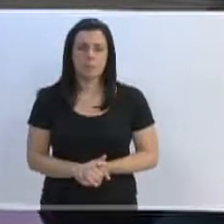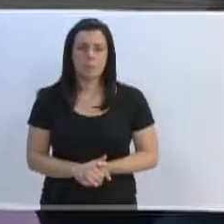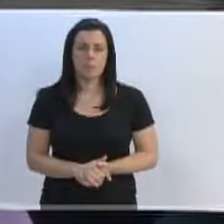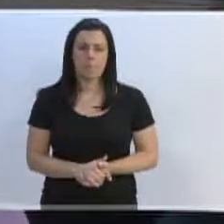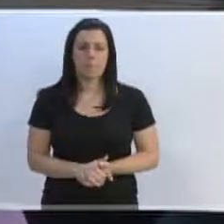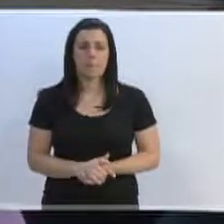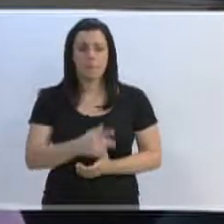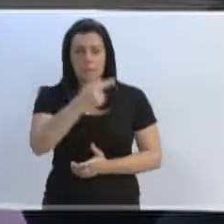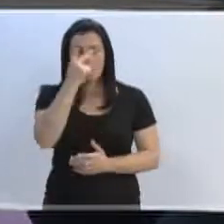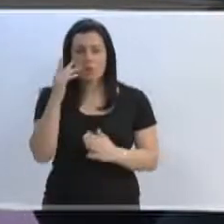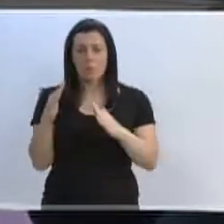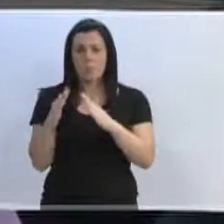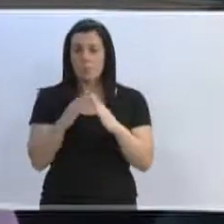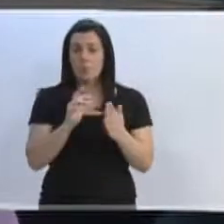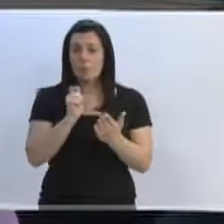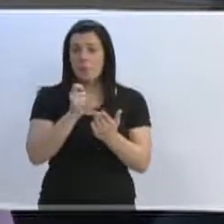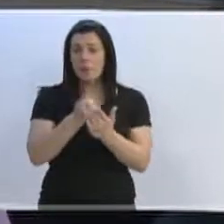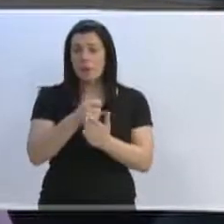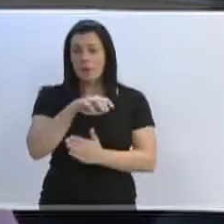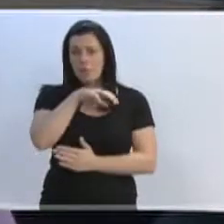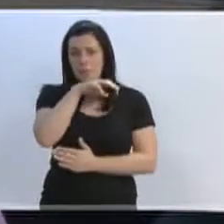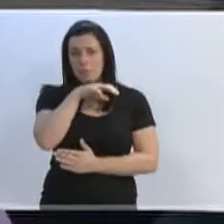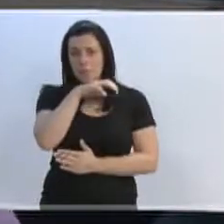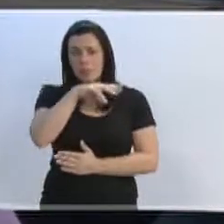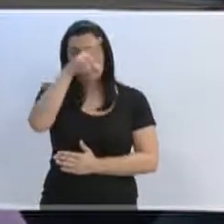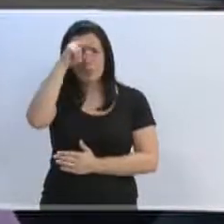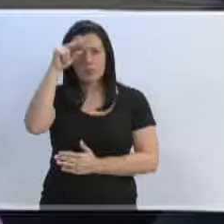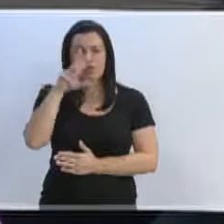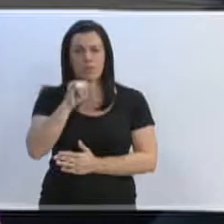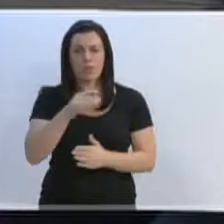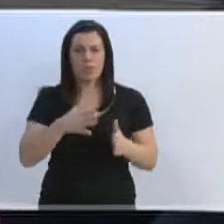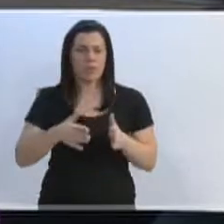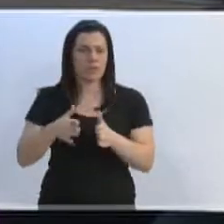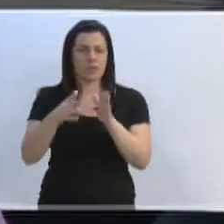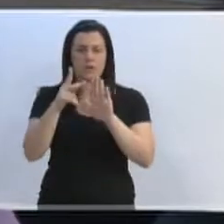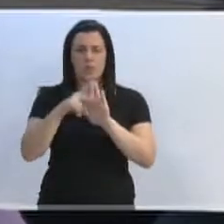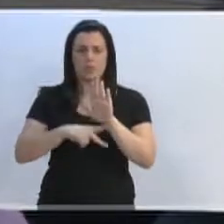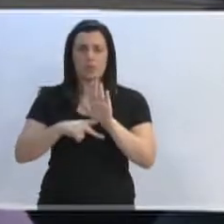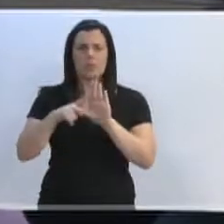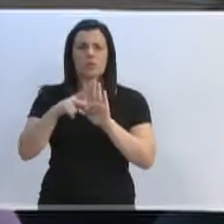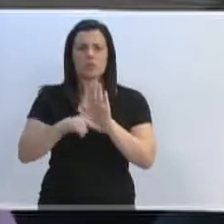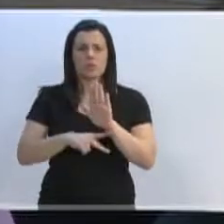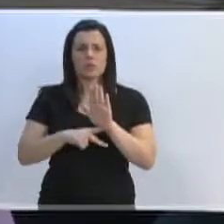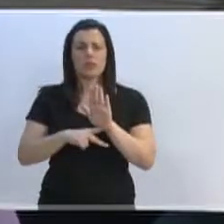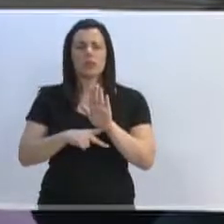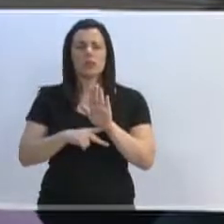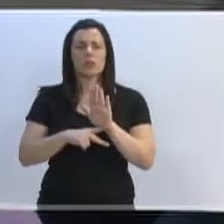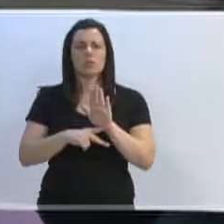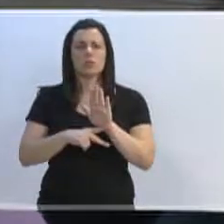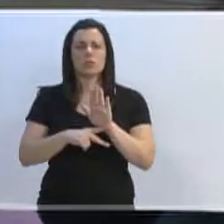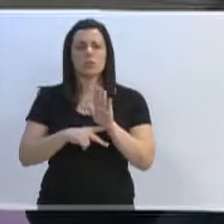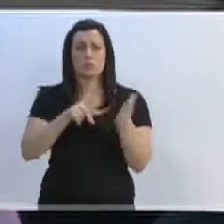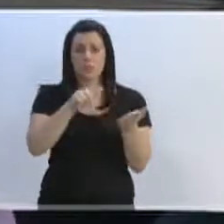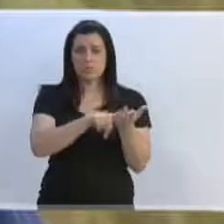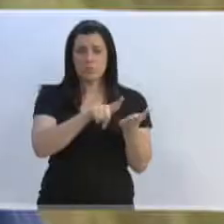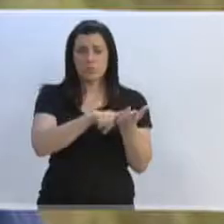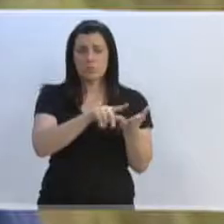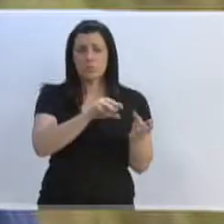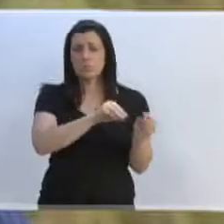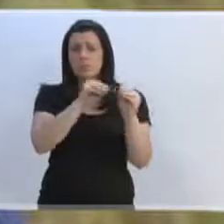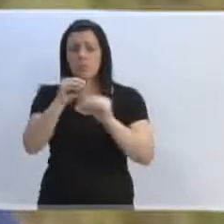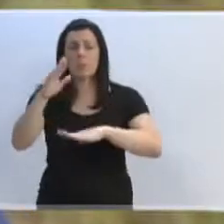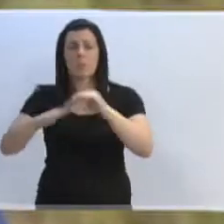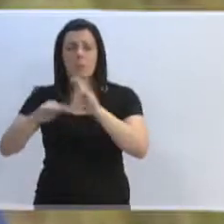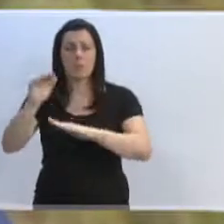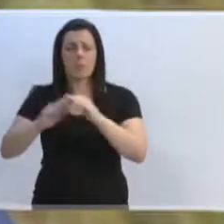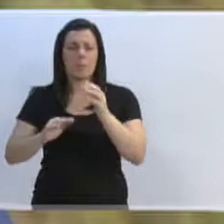os moradores pagam seus impostos. Eu acho que o prefeito, com certeza, vai encaminhar esses projetos para que realmente saia do papel e a população seja atendida. O